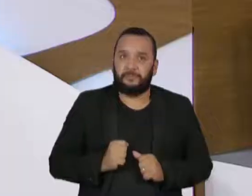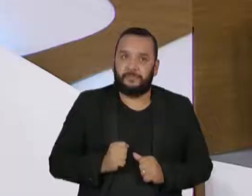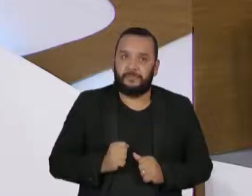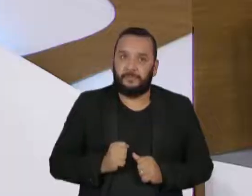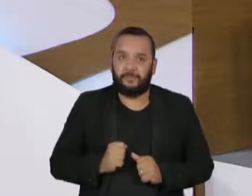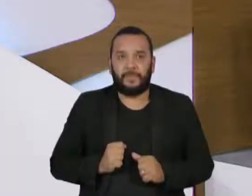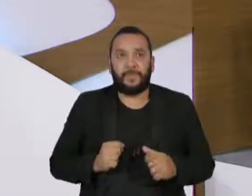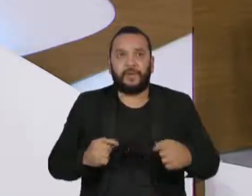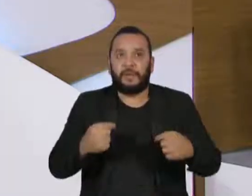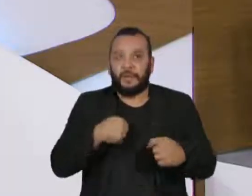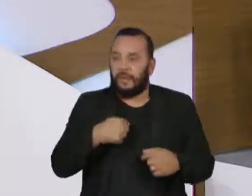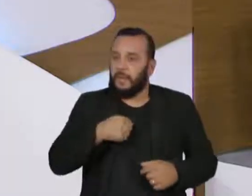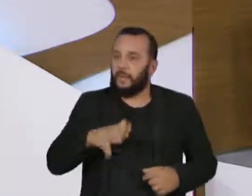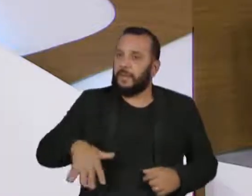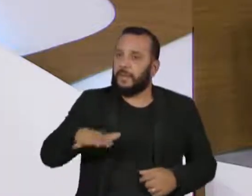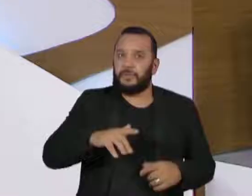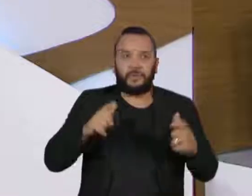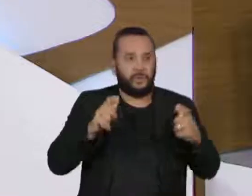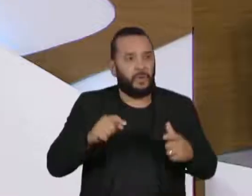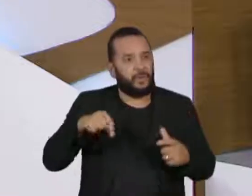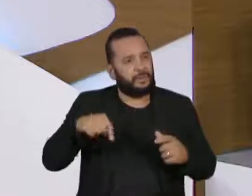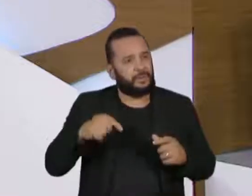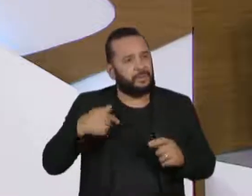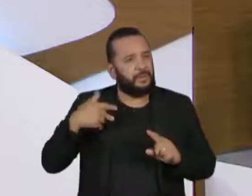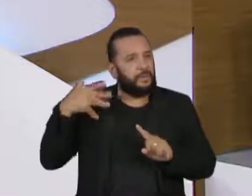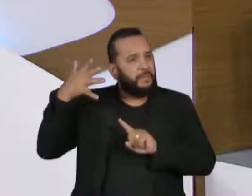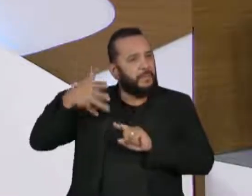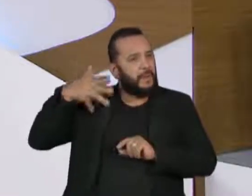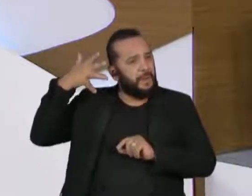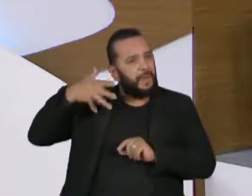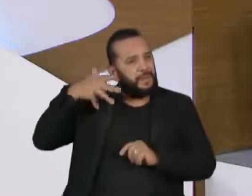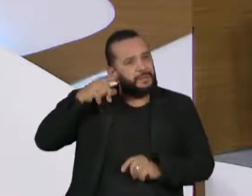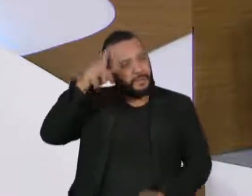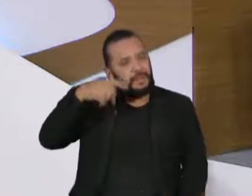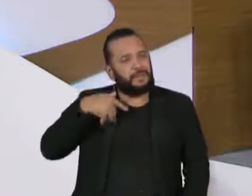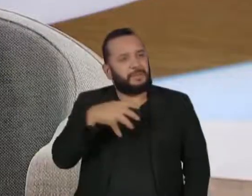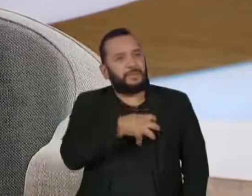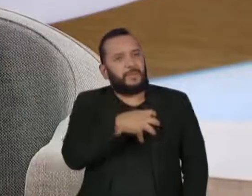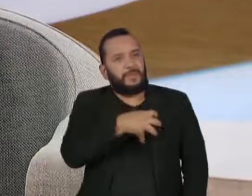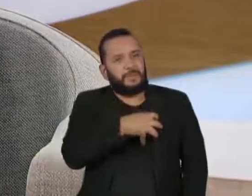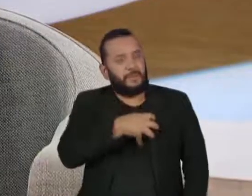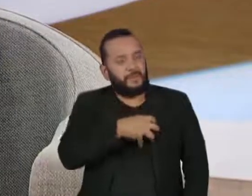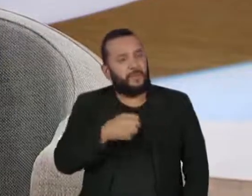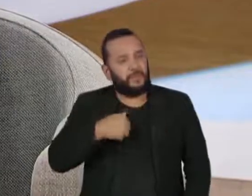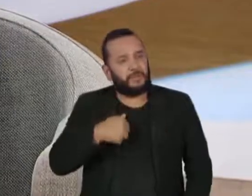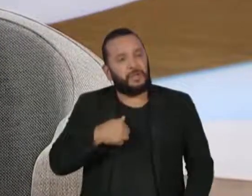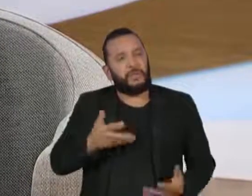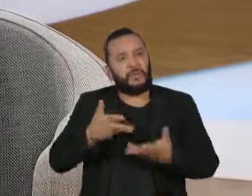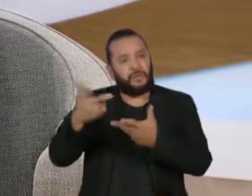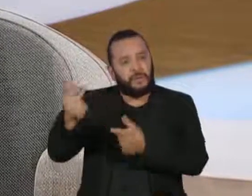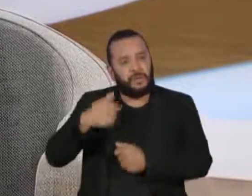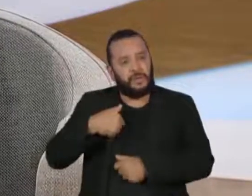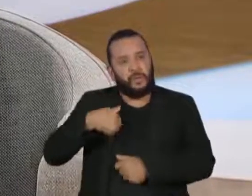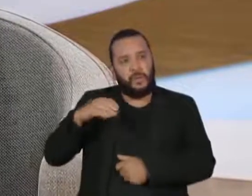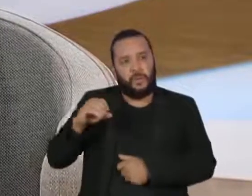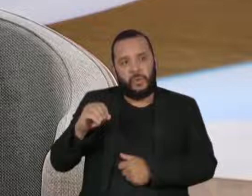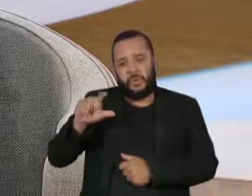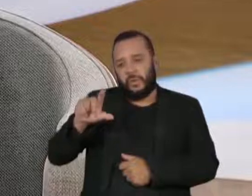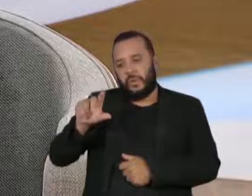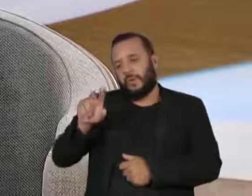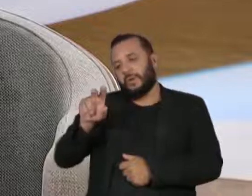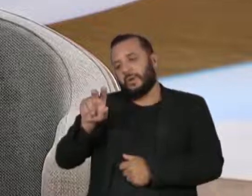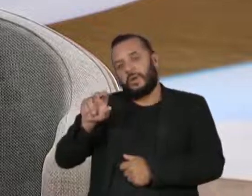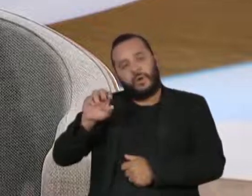eu estava assim num ambiente como esse, só que era uma palestra em Salvador. Fui a convite de Olívia Santana, minha amiga